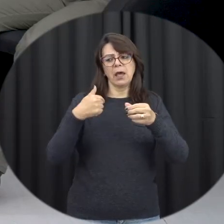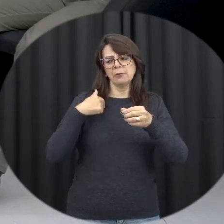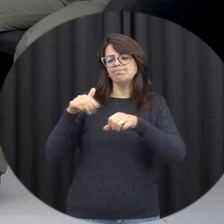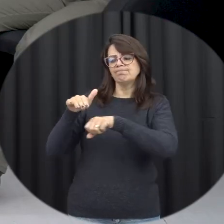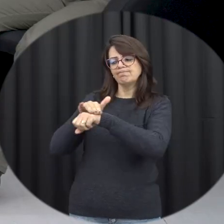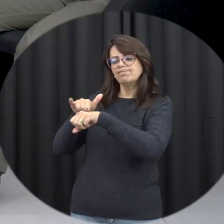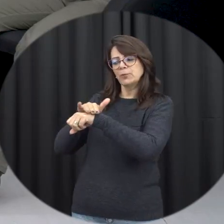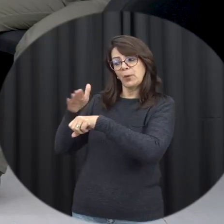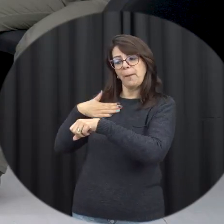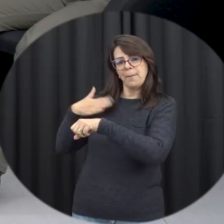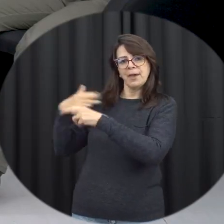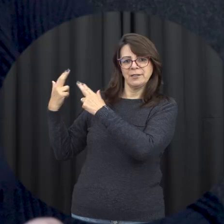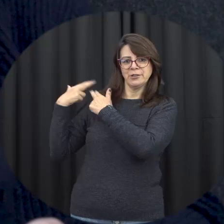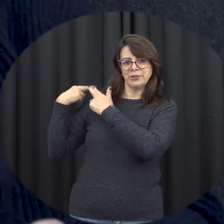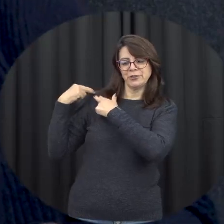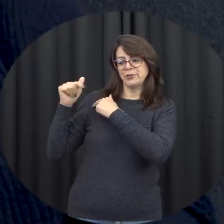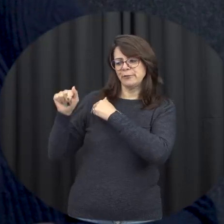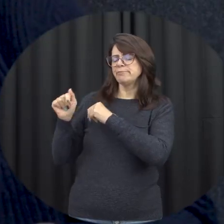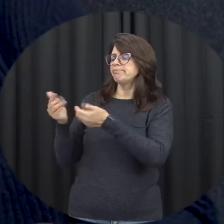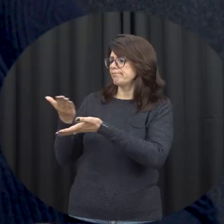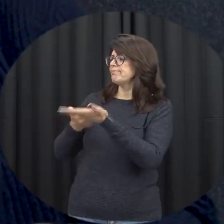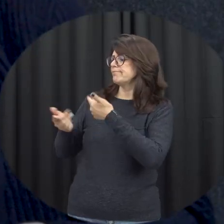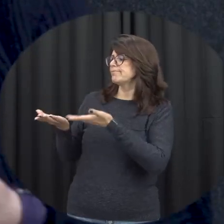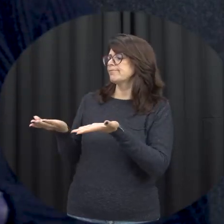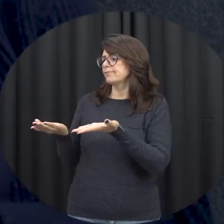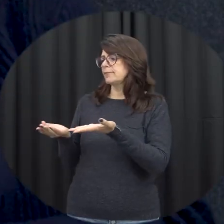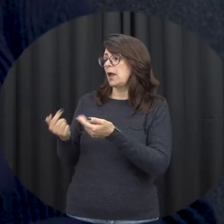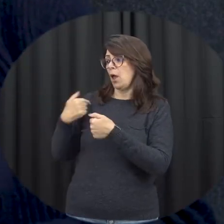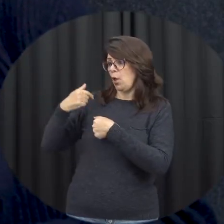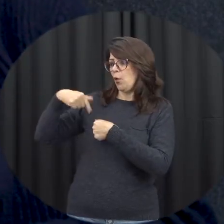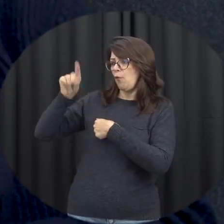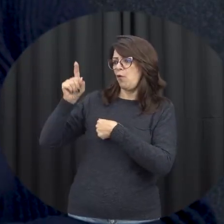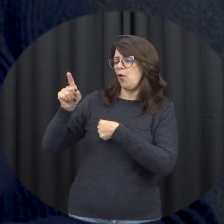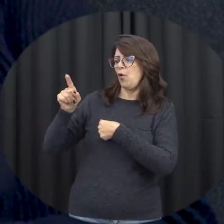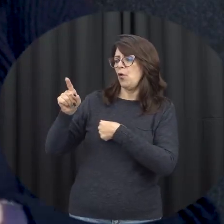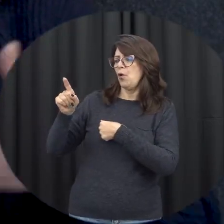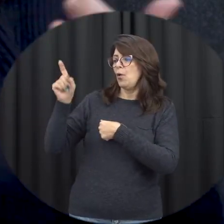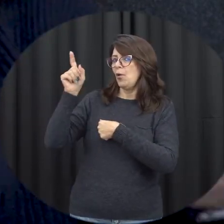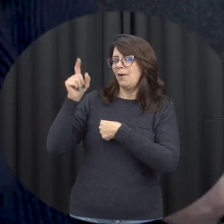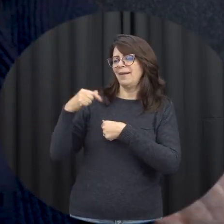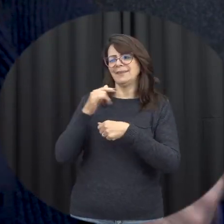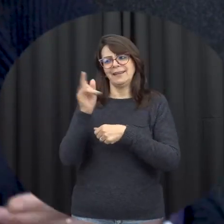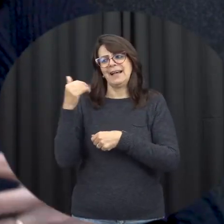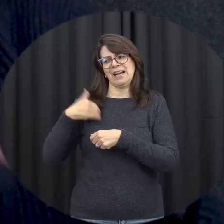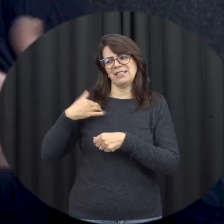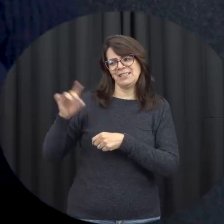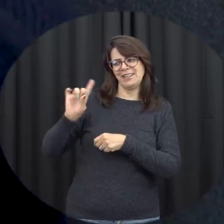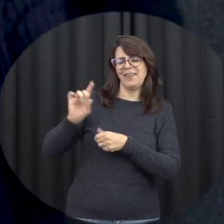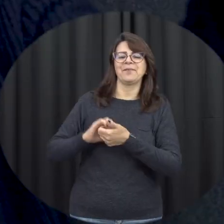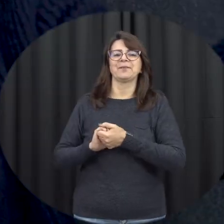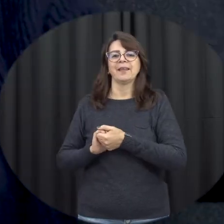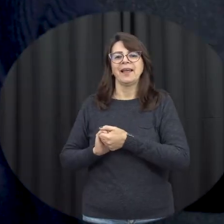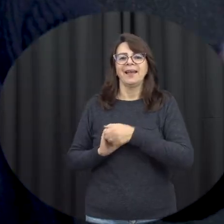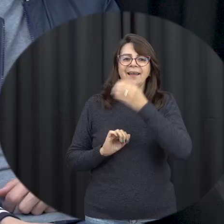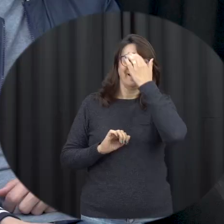Mas eu conversei com a minha chefe, e eu falei, eu vou lá na Argentina não,